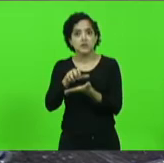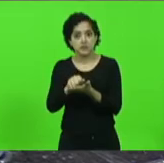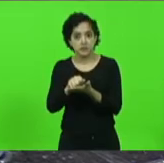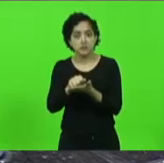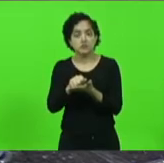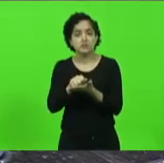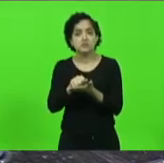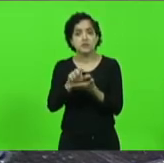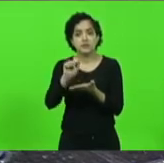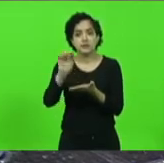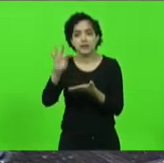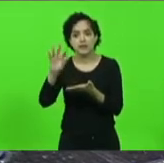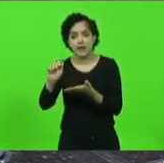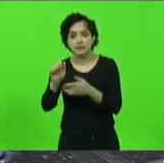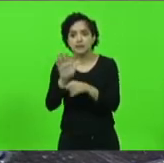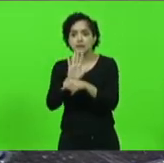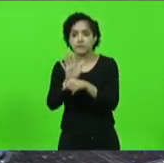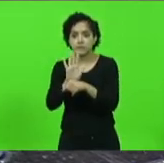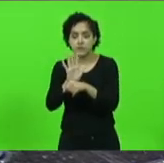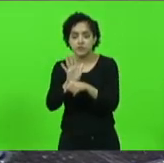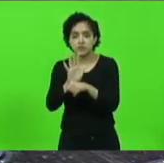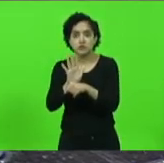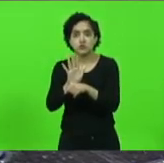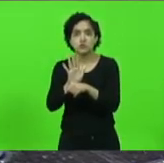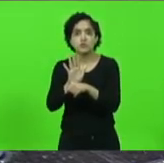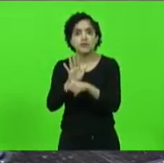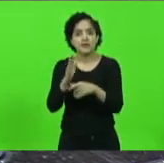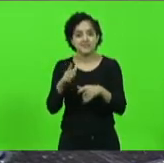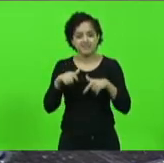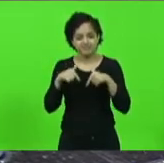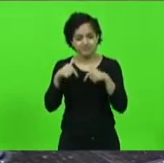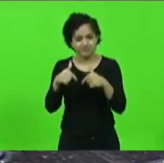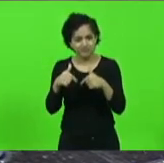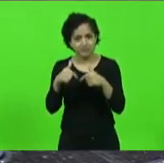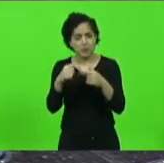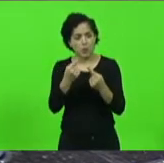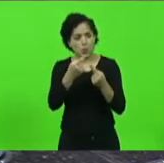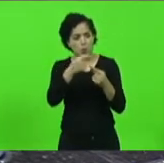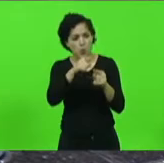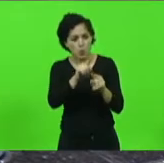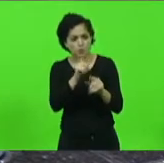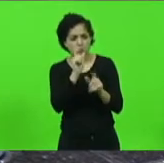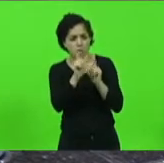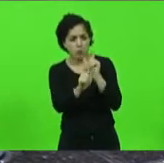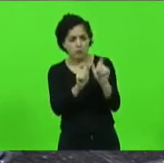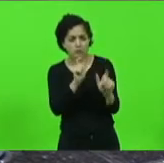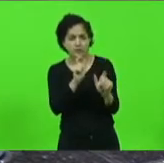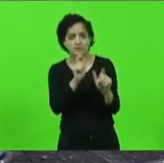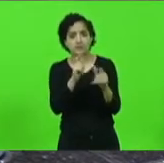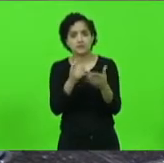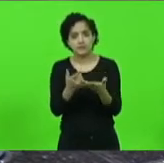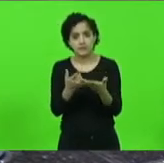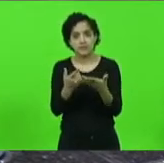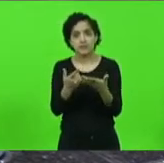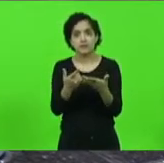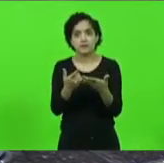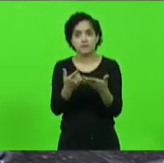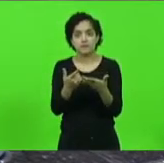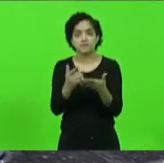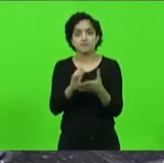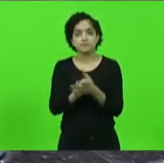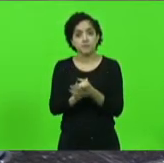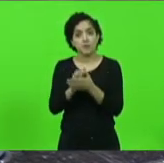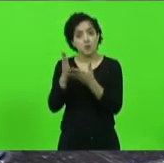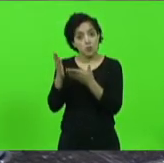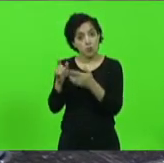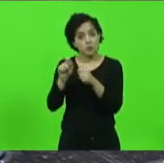ata, em vídeo, que esse tipo de atitude, ofender um colega para defender uma pauta injustamente, com ilações imorais como as que foram